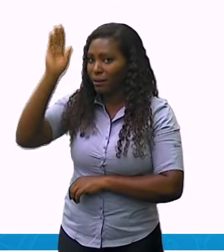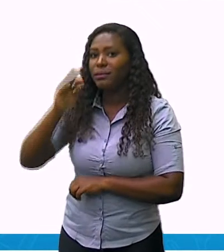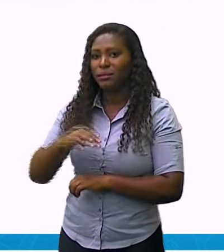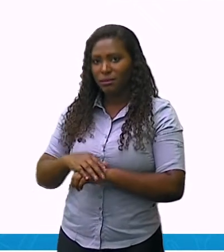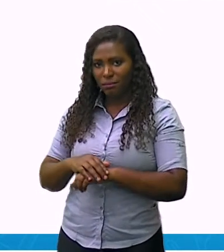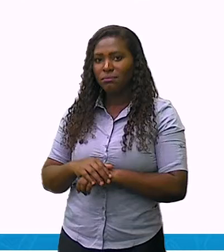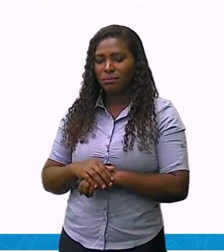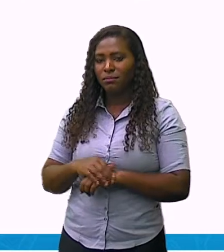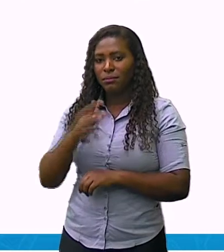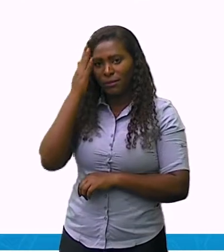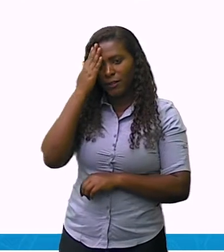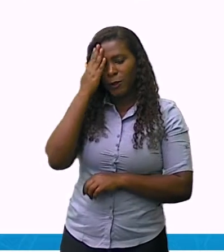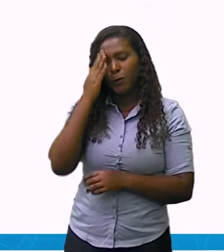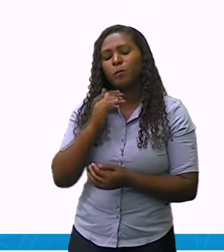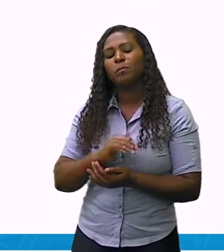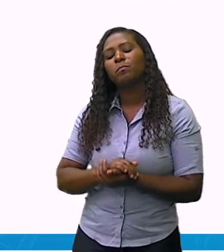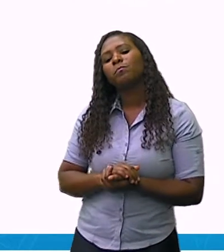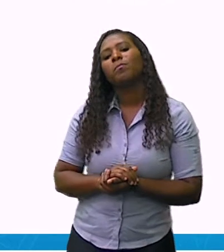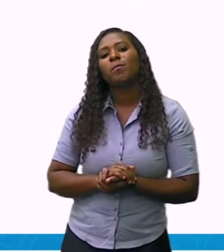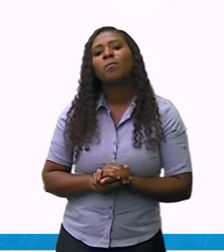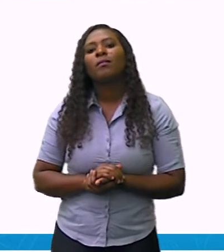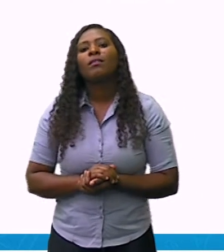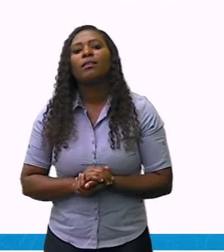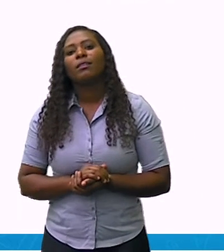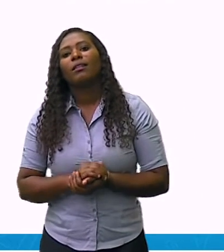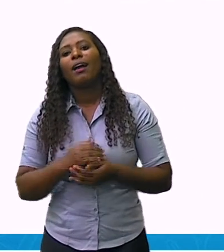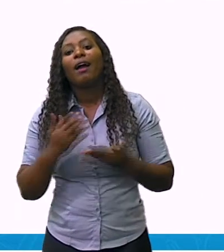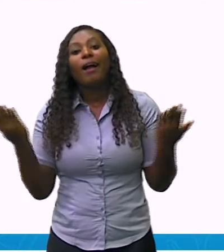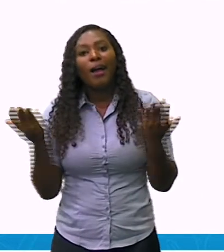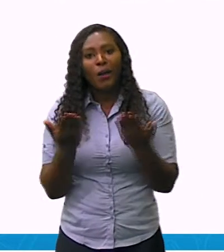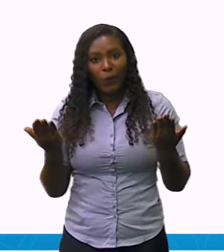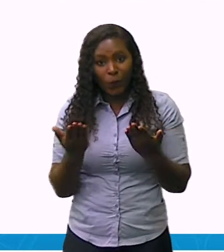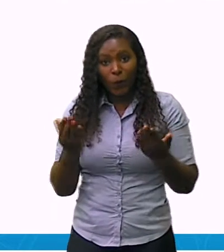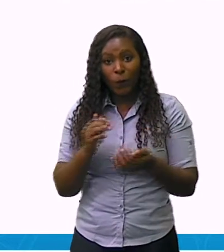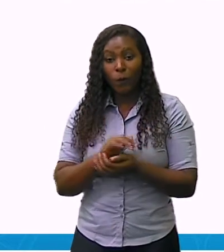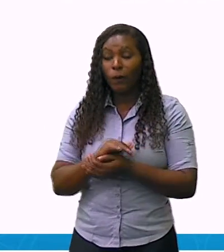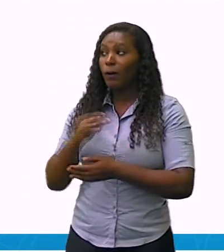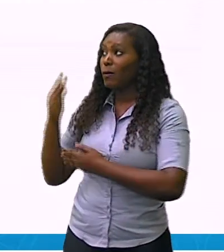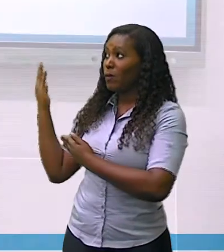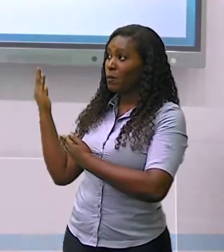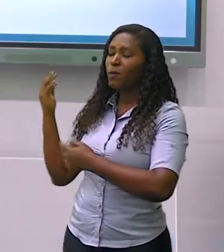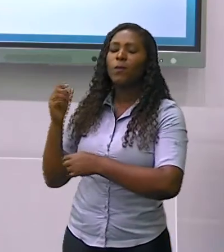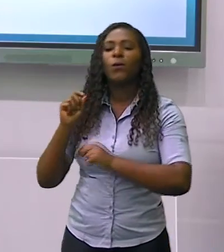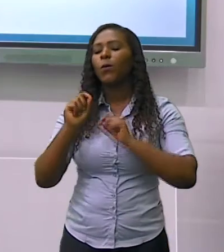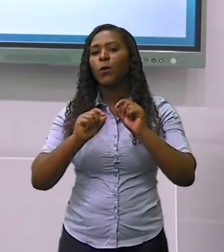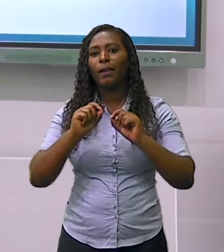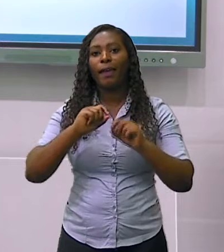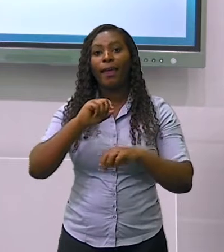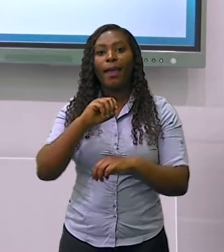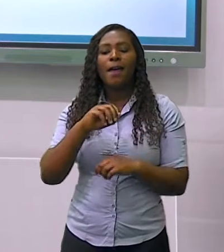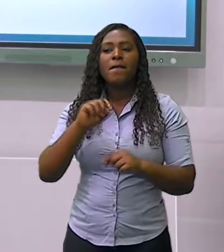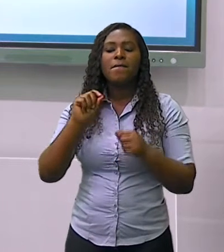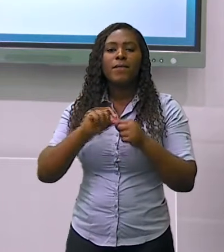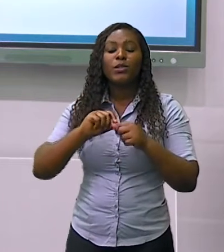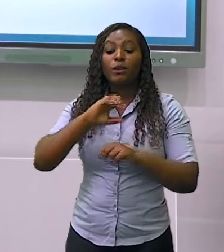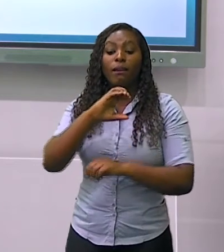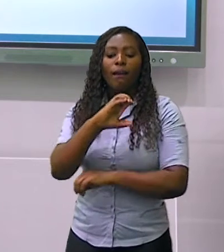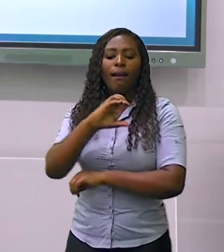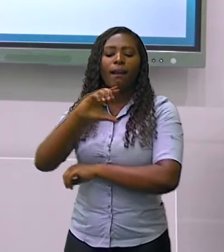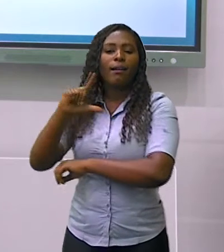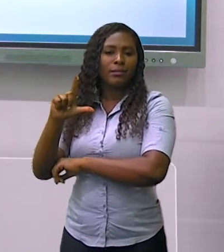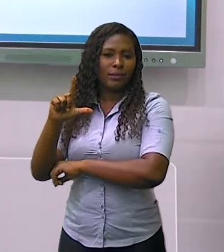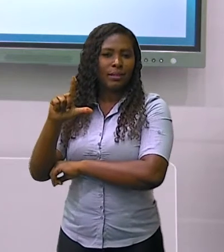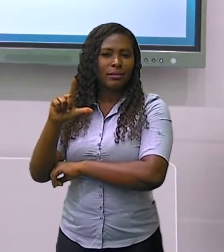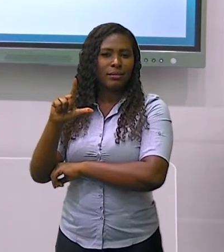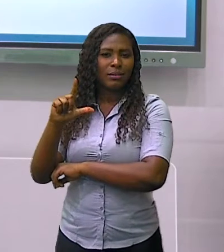maior. Muito bem, agora vamos classificar as rodovias de acordo